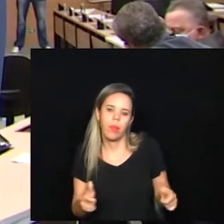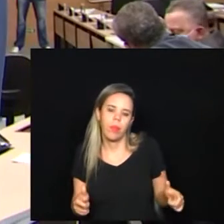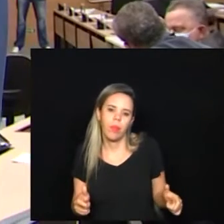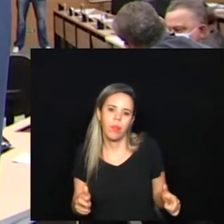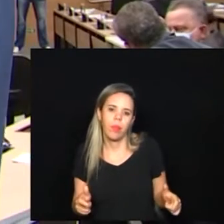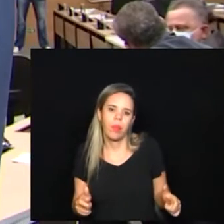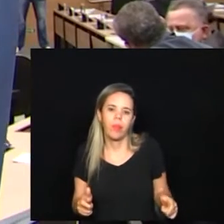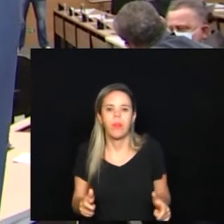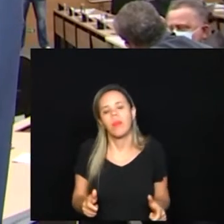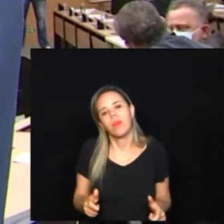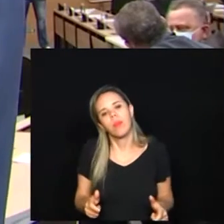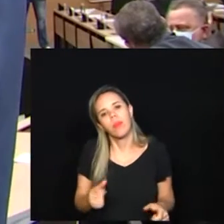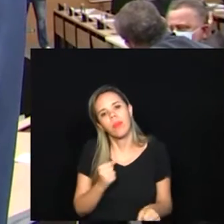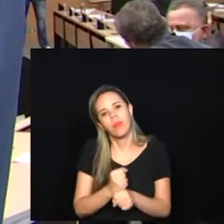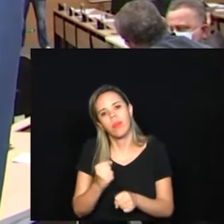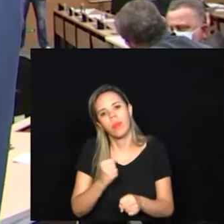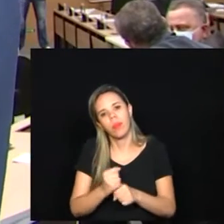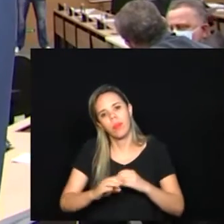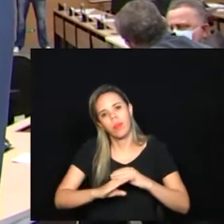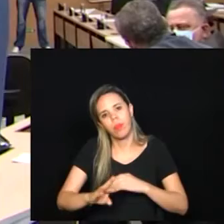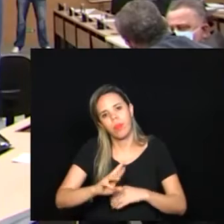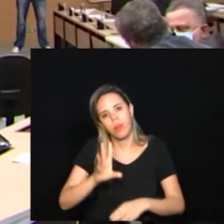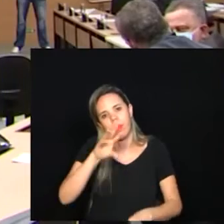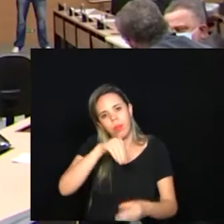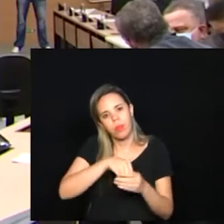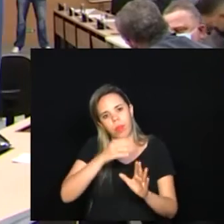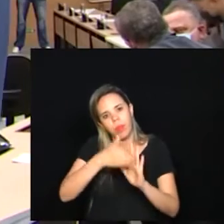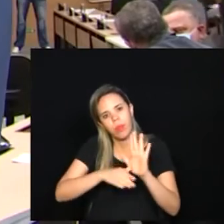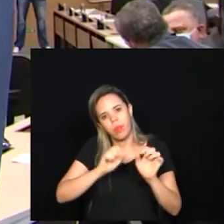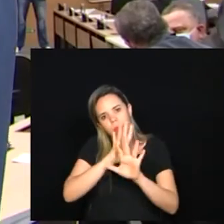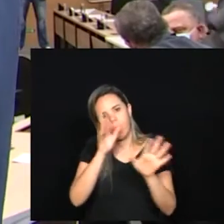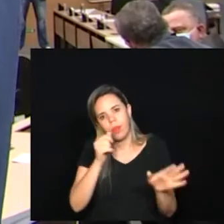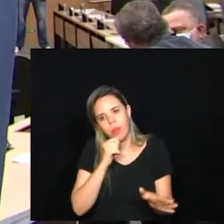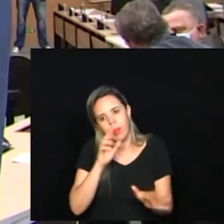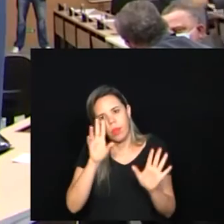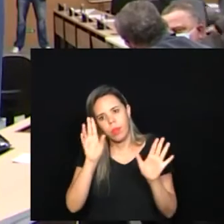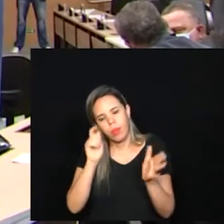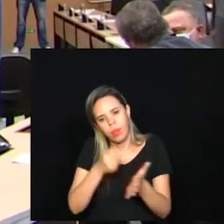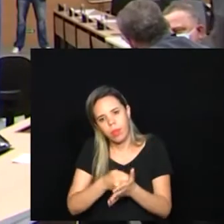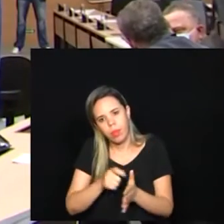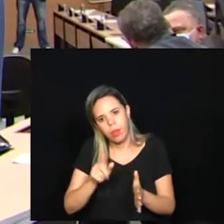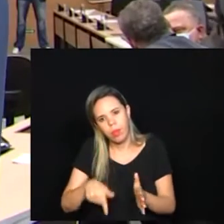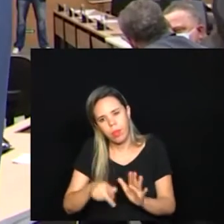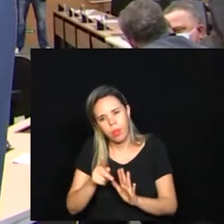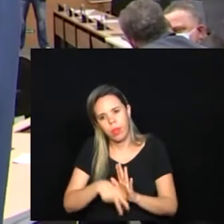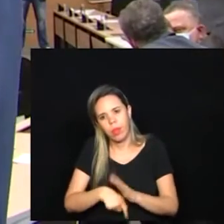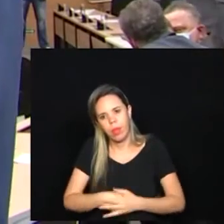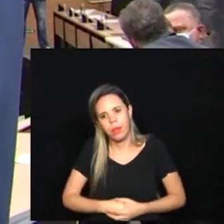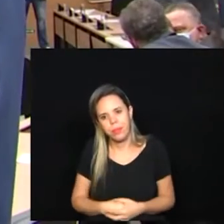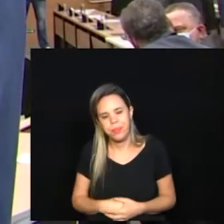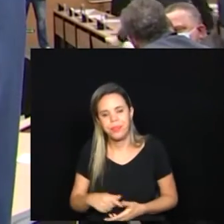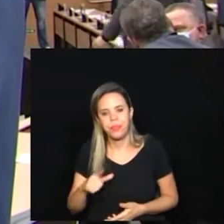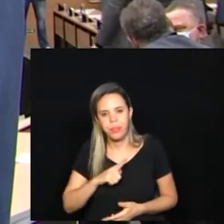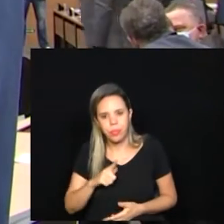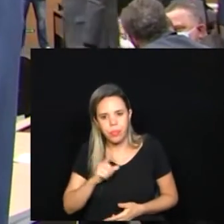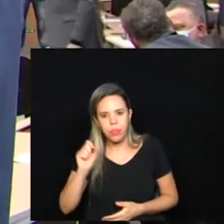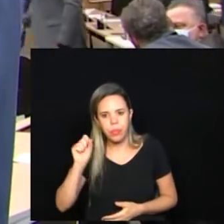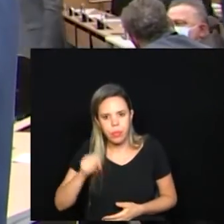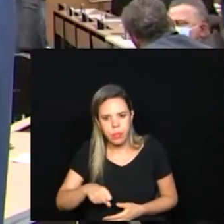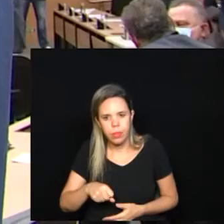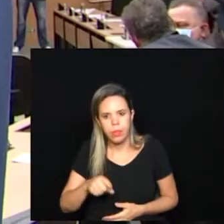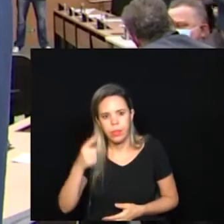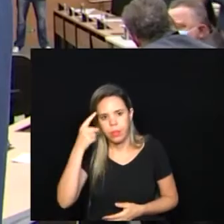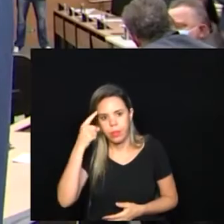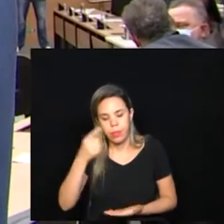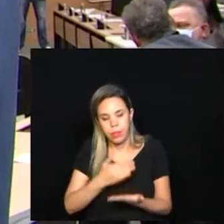sua maior parte é para pavimentação, mas não está claro isso, não está determinado isso no projeto. Existe sim a ideia,